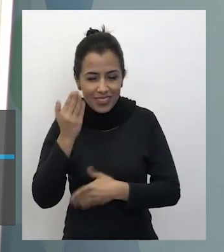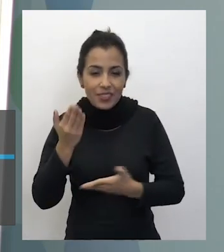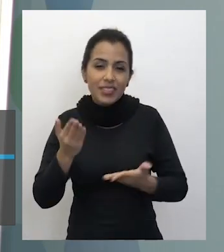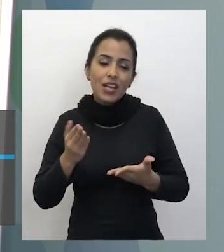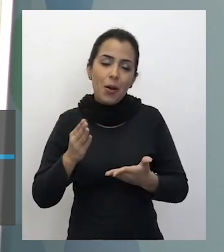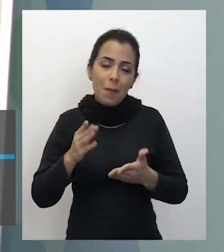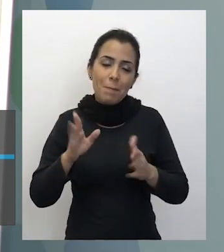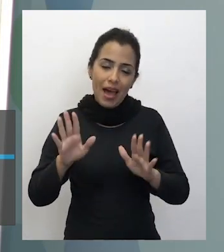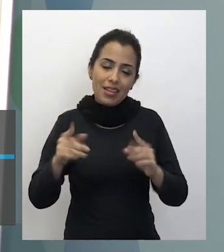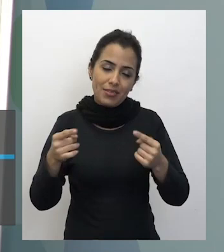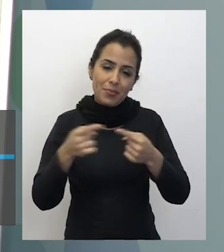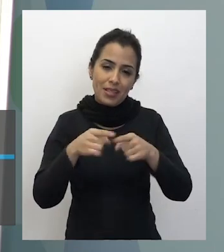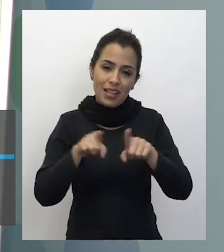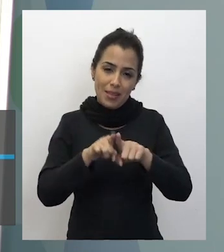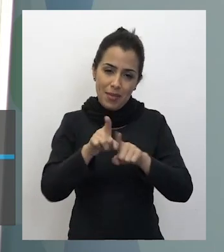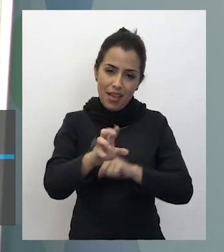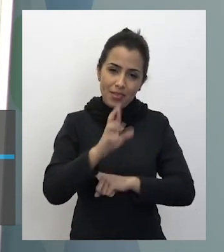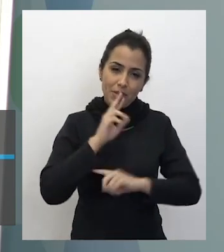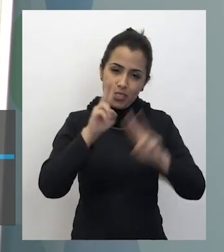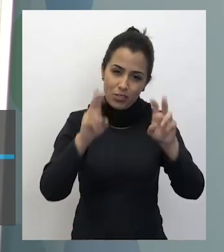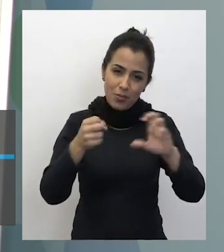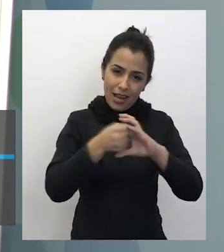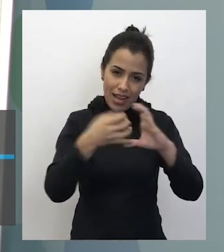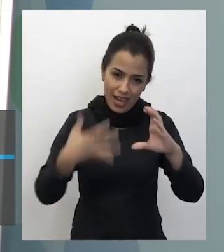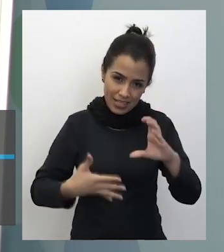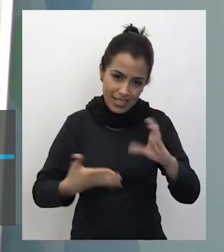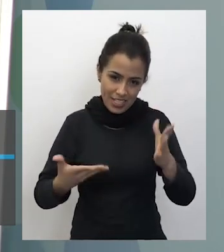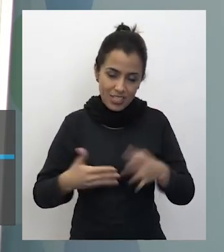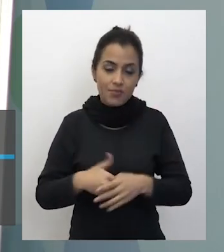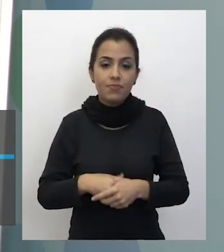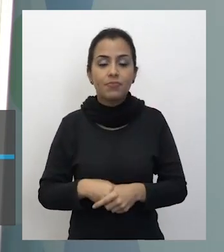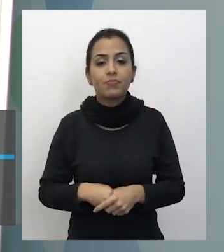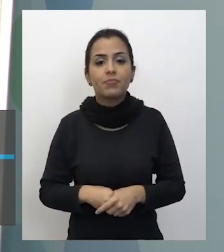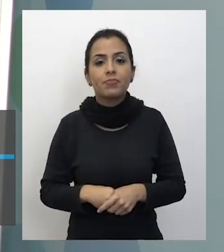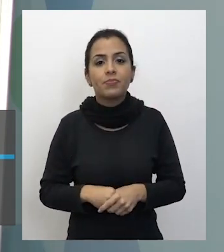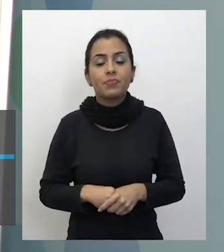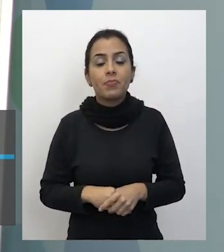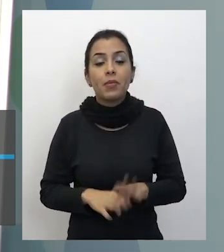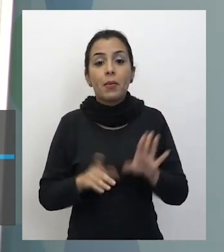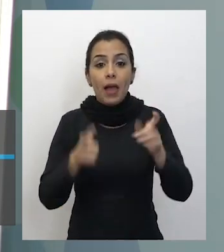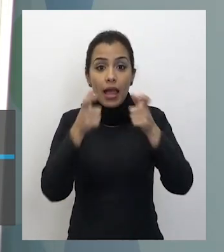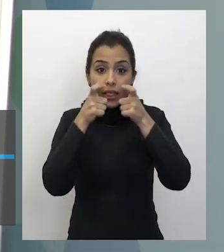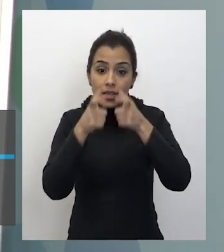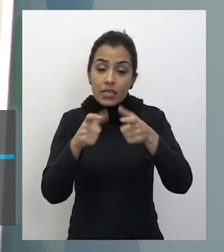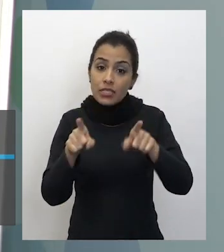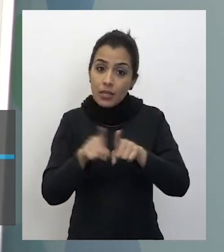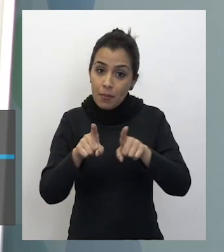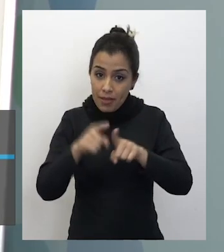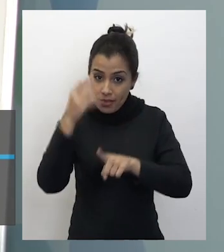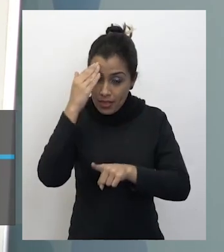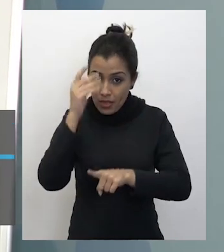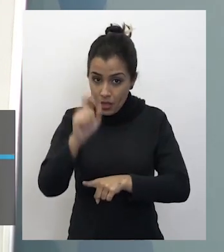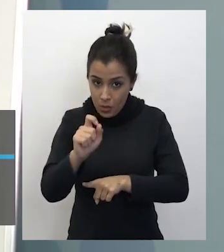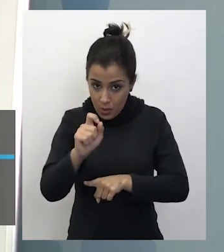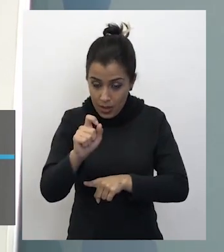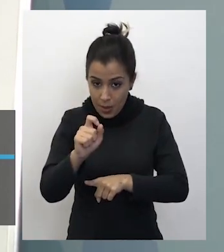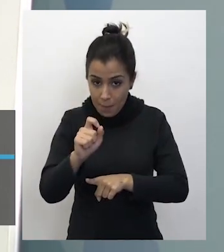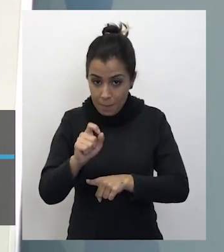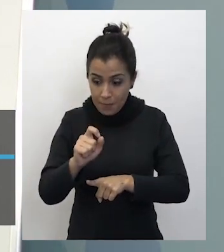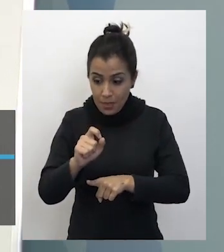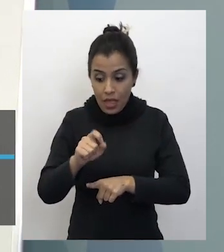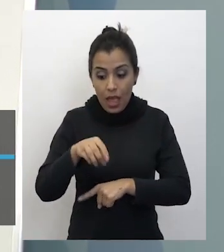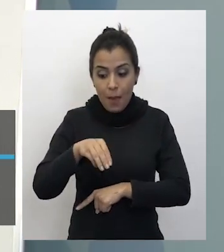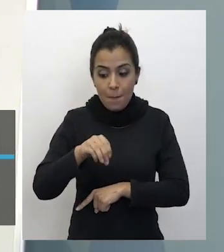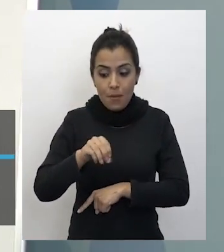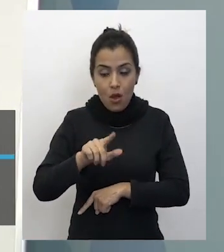à característica, né? Como alguns colocaram aí. Só que o que é interessante a gente entender é que a molécula de